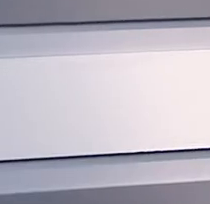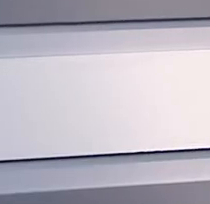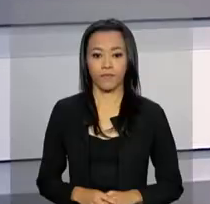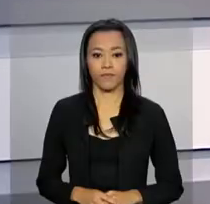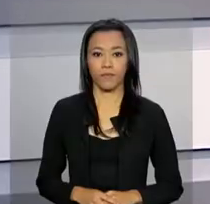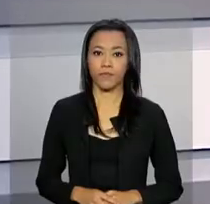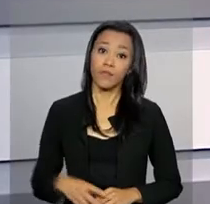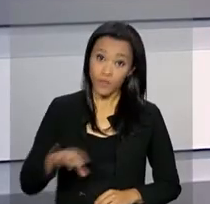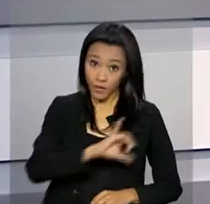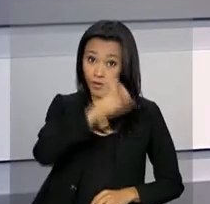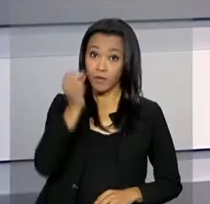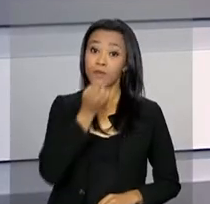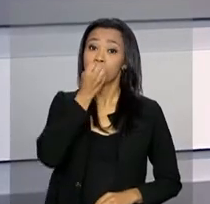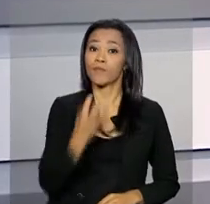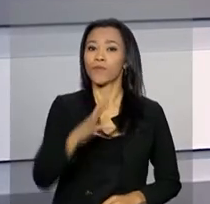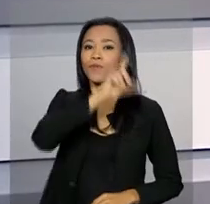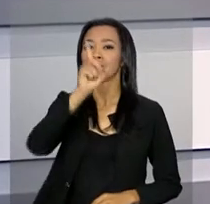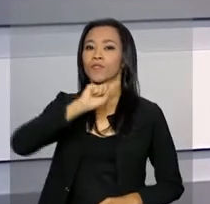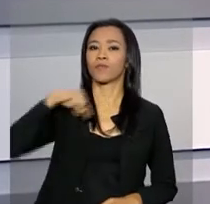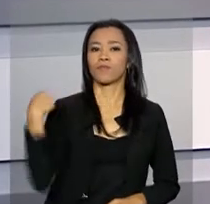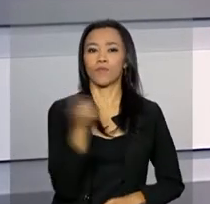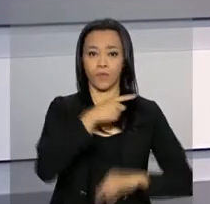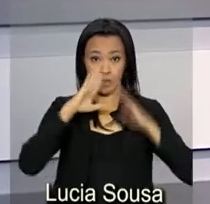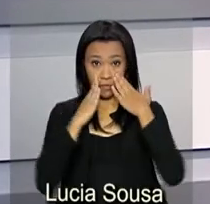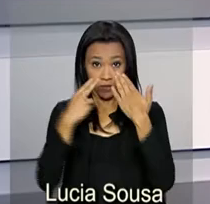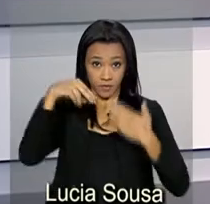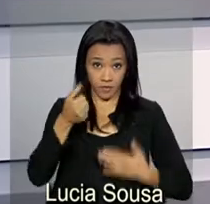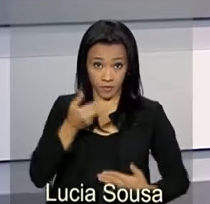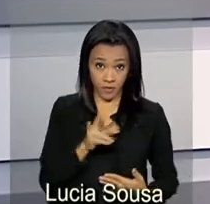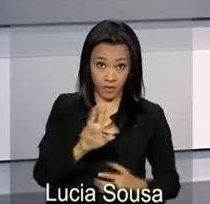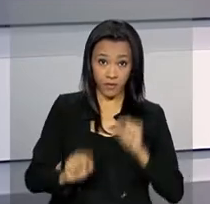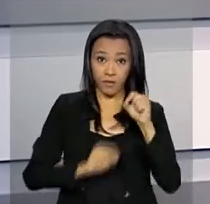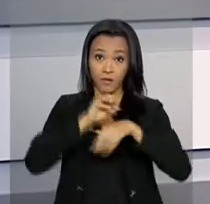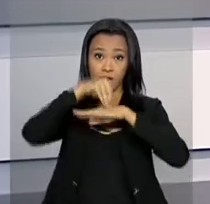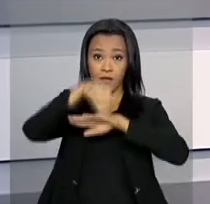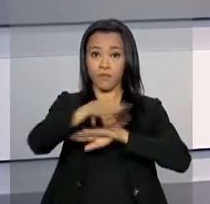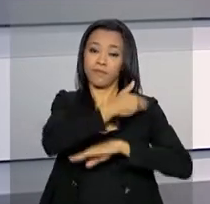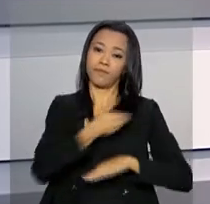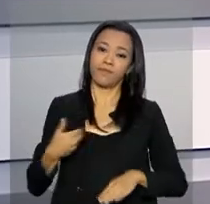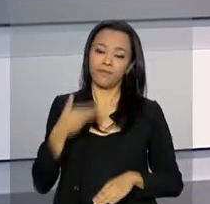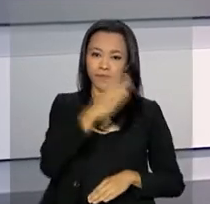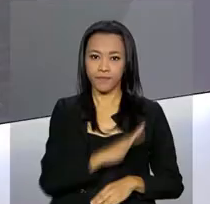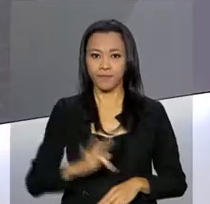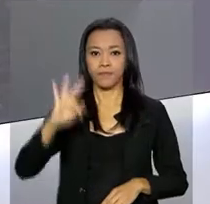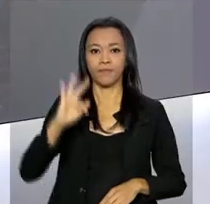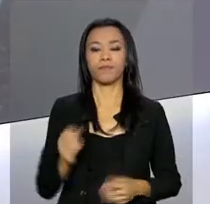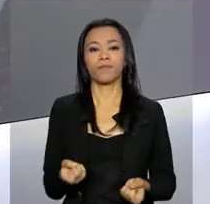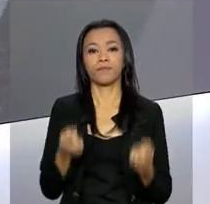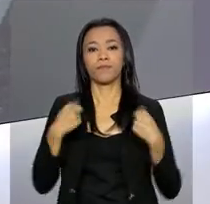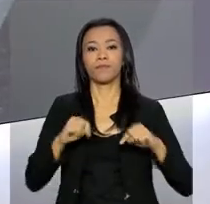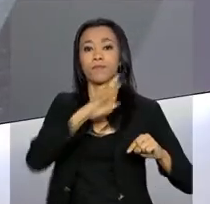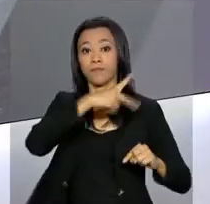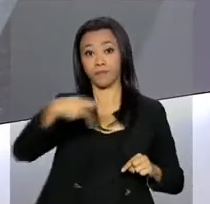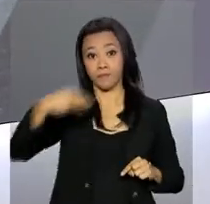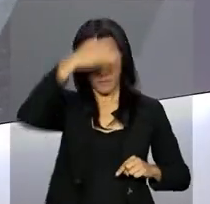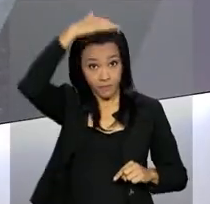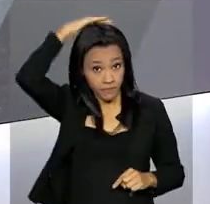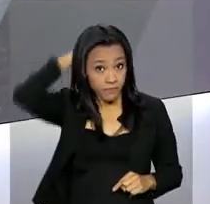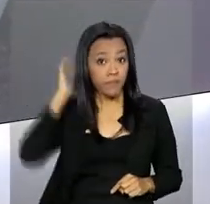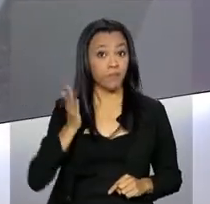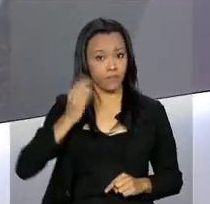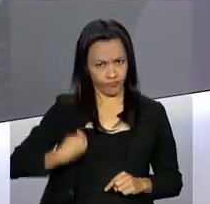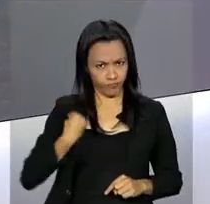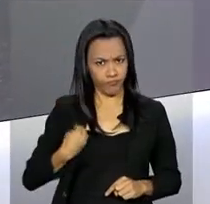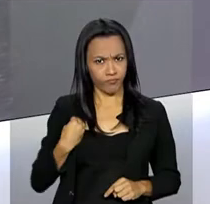olá bom dia estamos de volta com repórter nbr e as notícias do governo federal o presidente michel temer está reunido